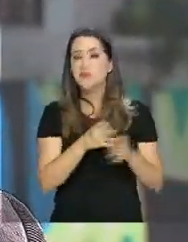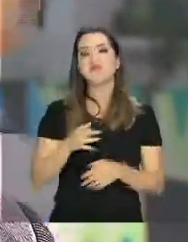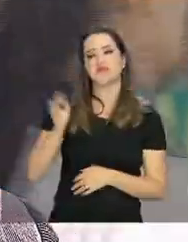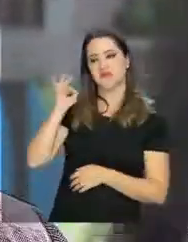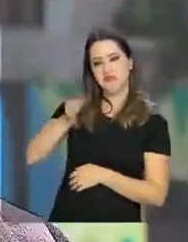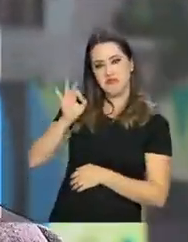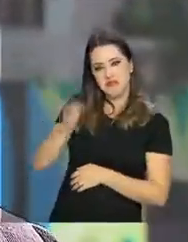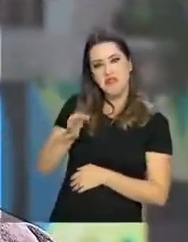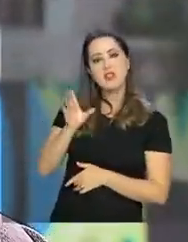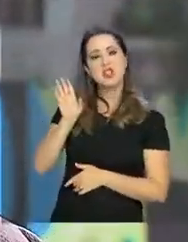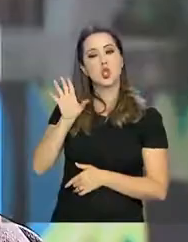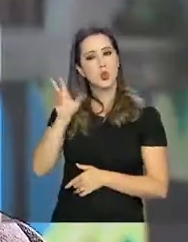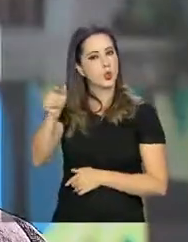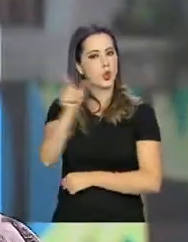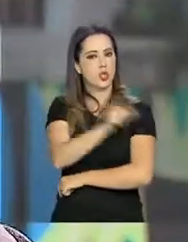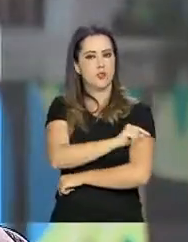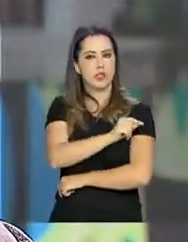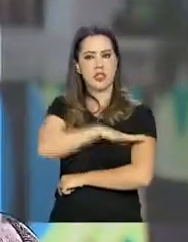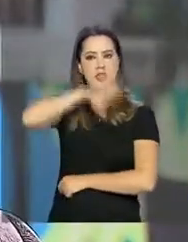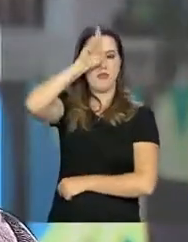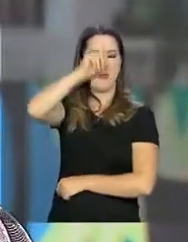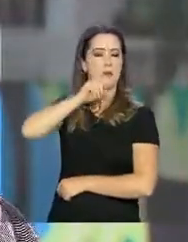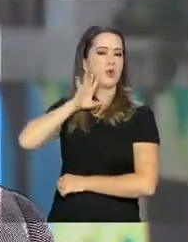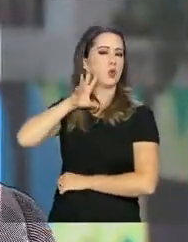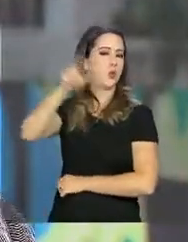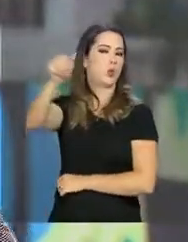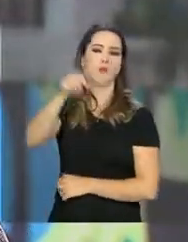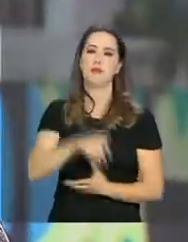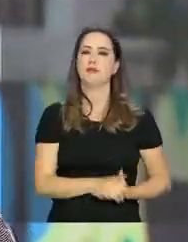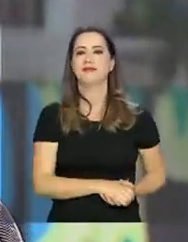Todas as vacinas, febre amarela, tudo quanto há.